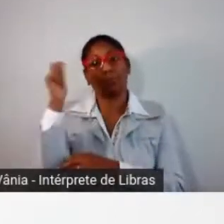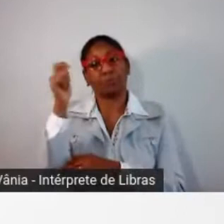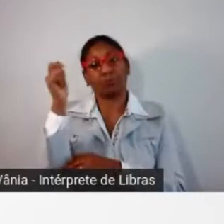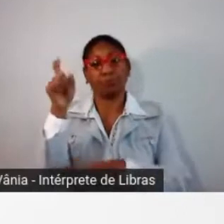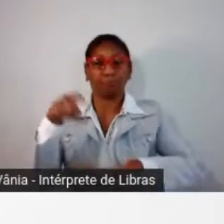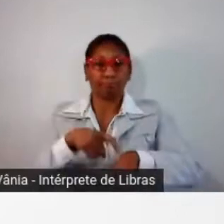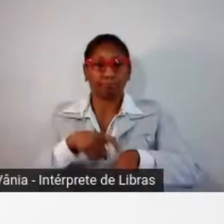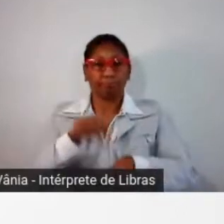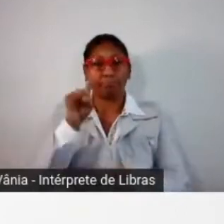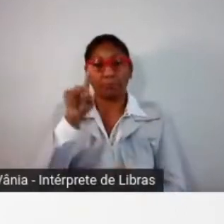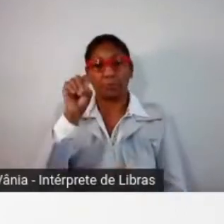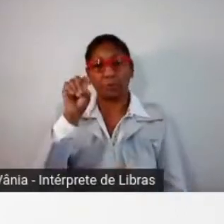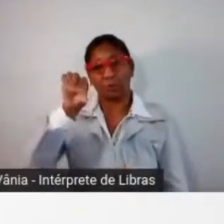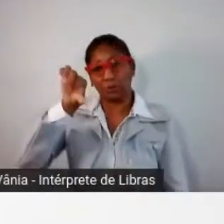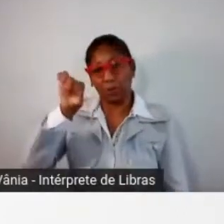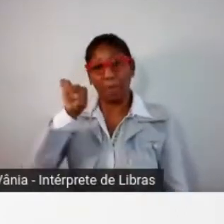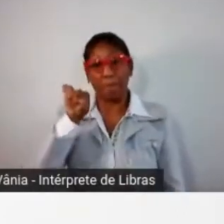momento,